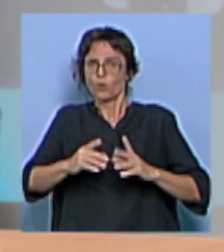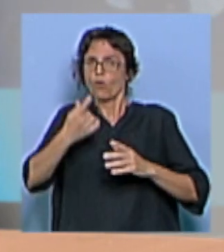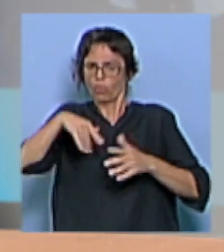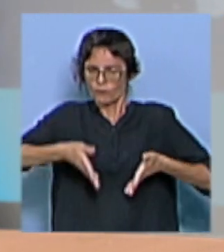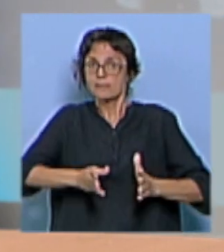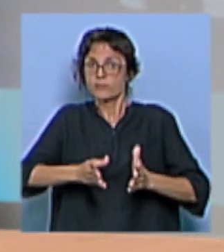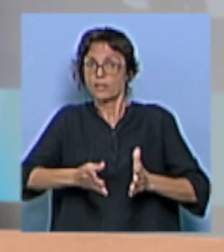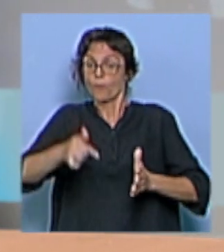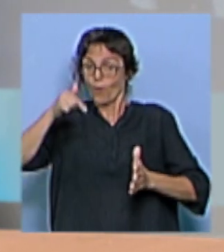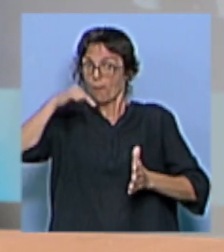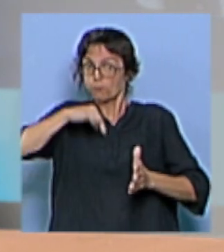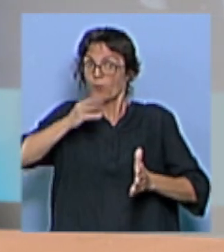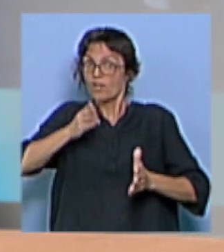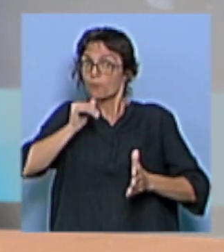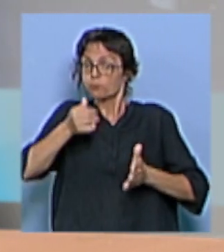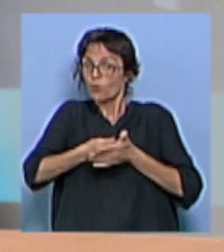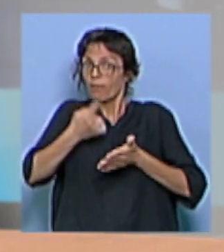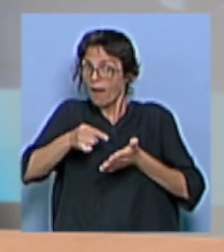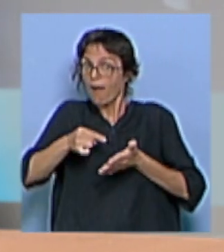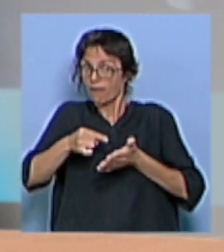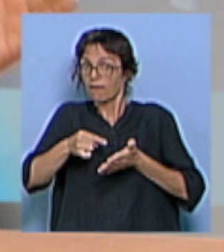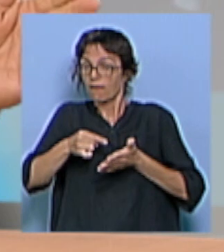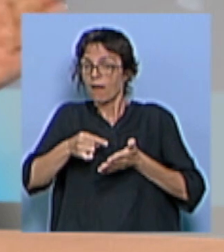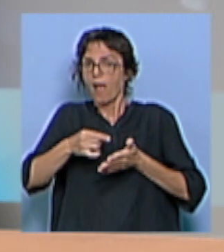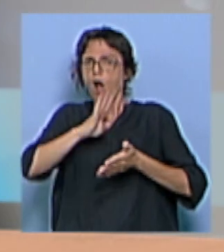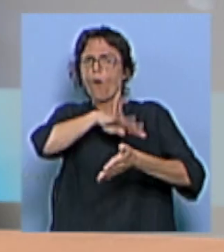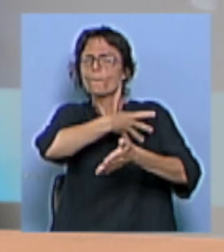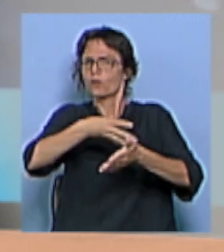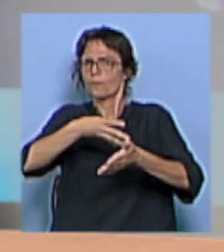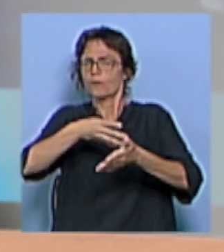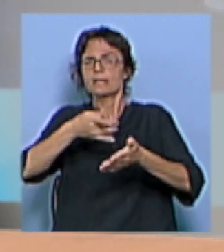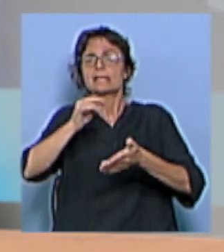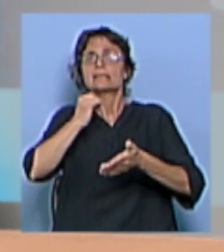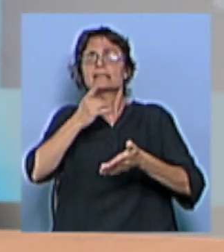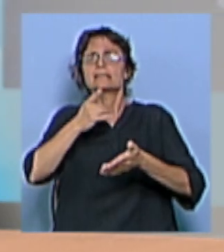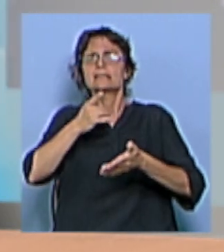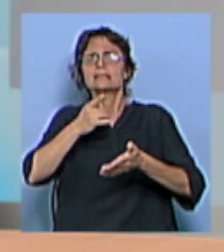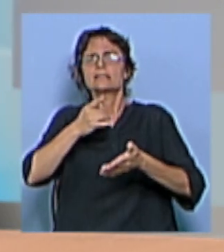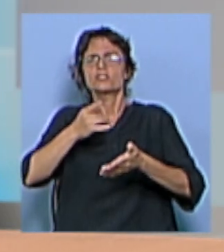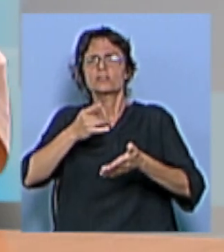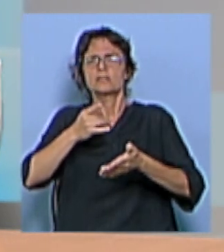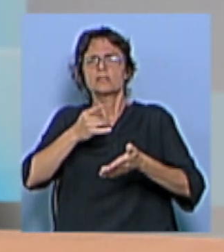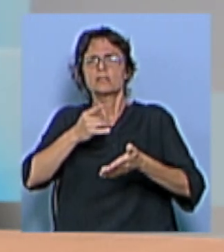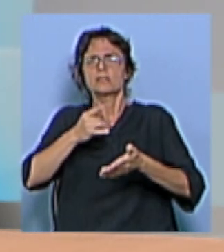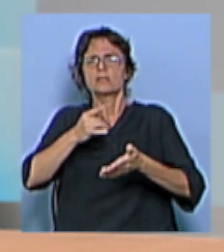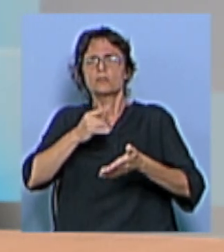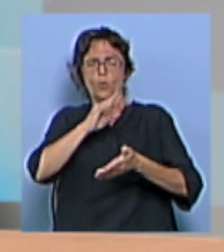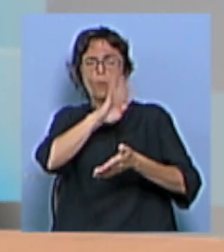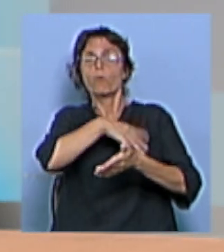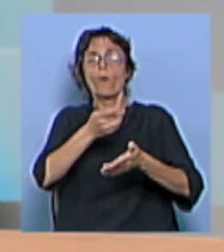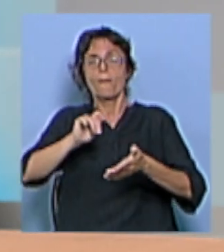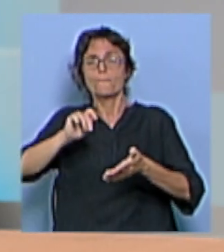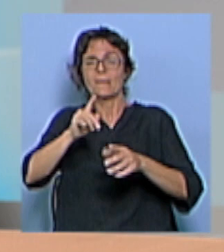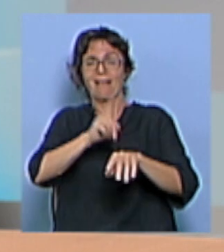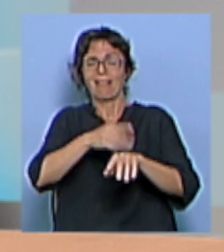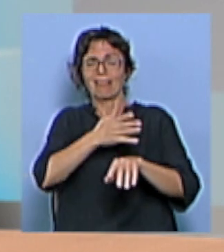é? Como há um poema medieval que diz: quando nascemos começamos a morrer. Não é? E, portanto,